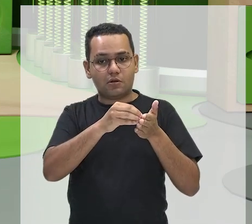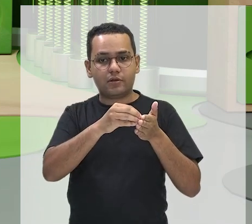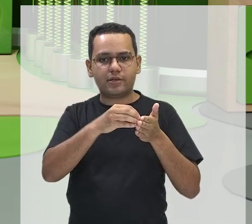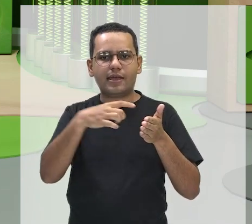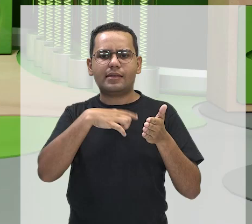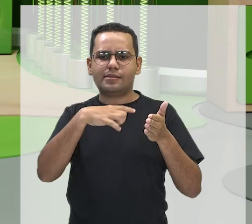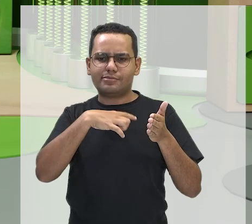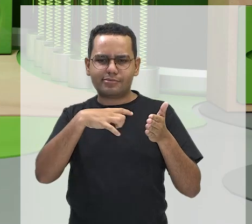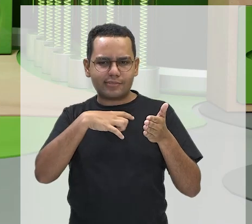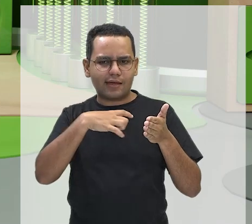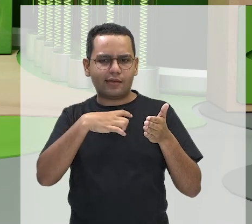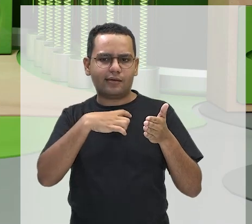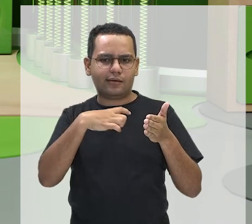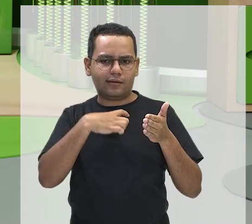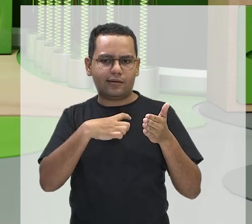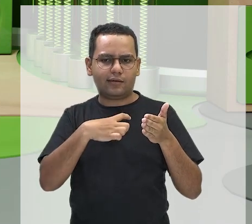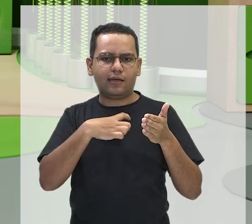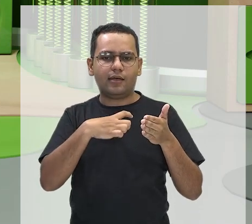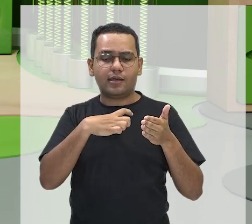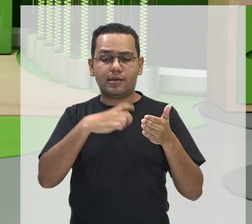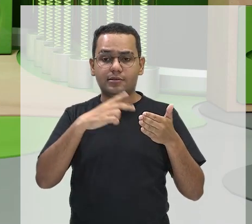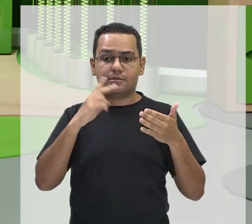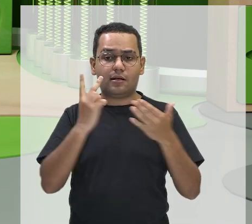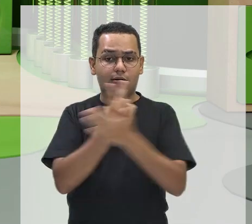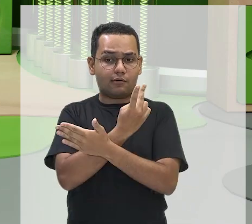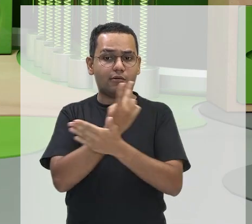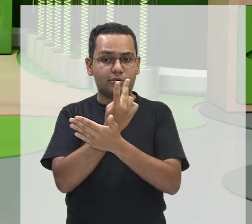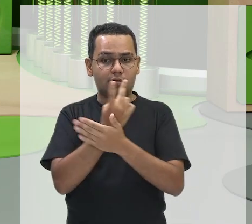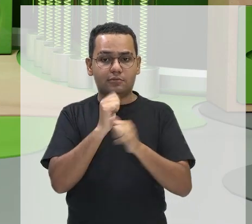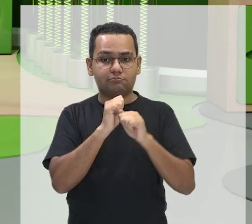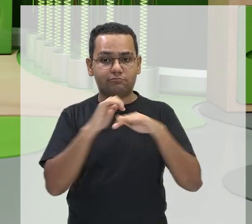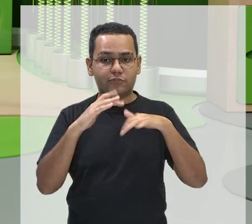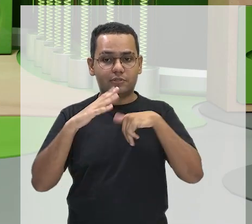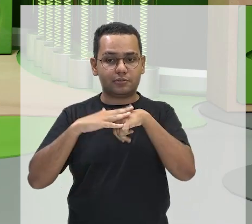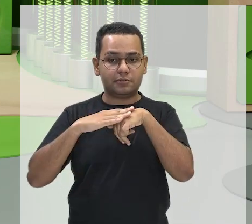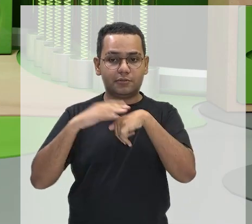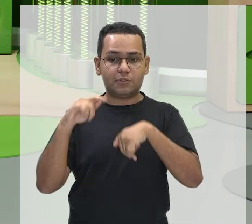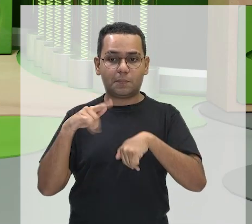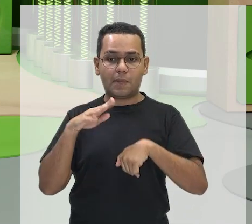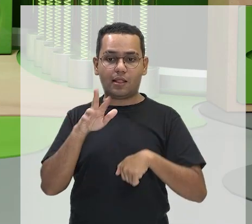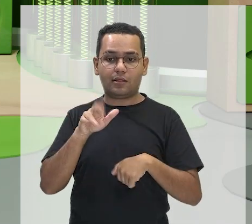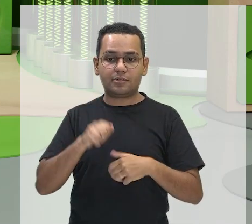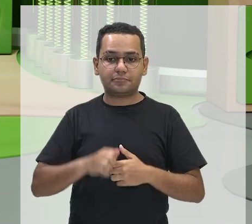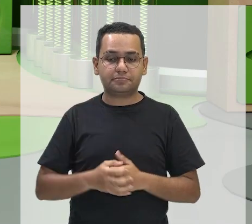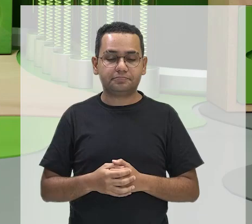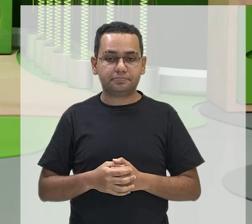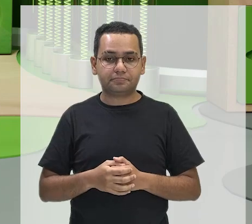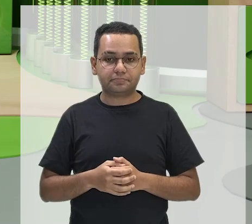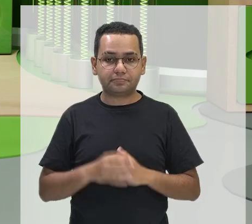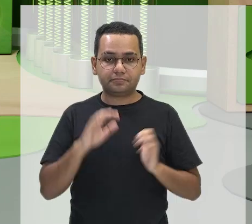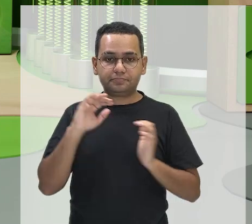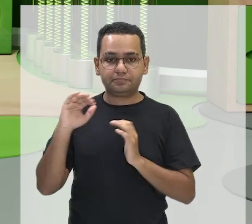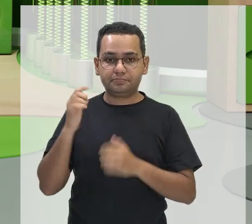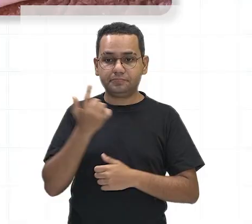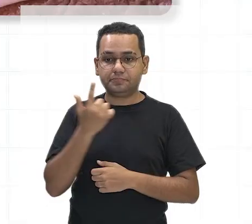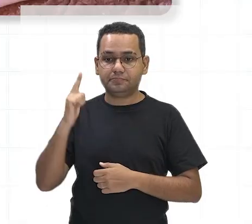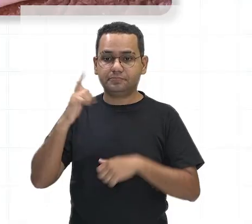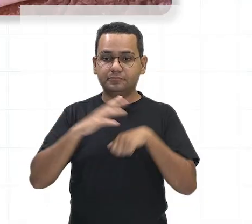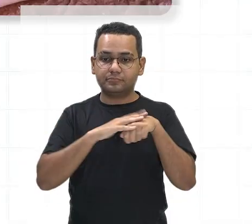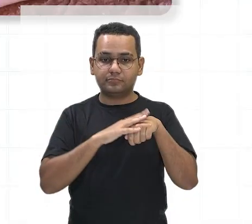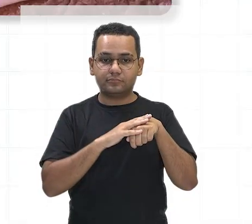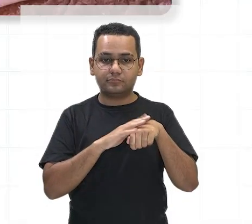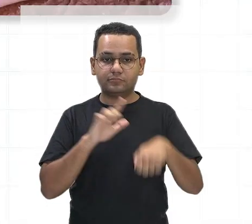comuns ali da gente observar a malária, certo? Então, na próxima imagem, a gente vai conhecer uma outra doença, que é a